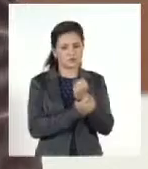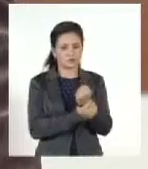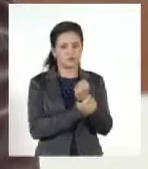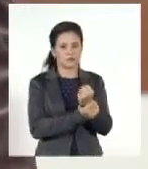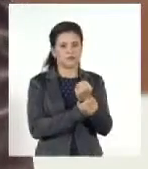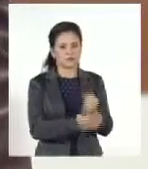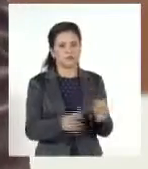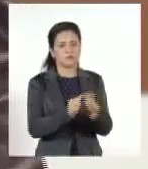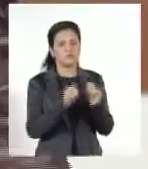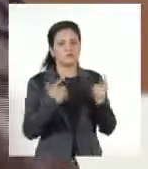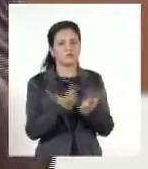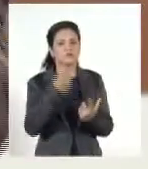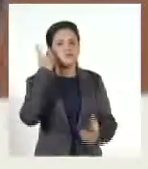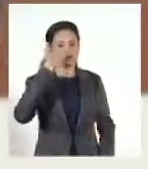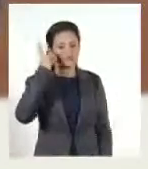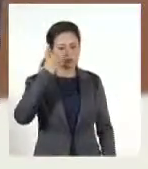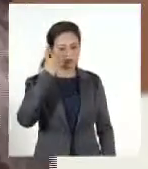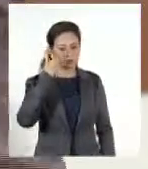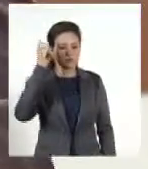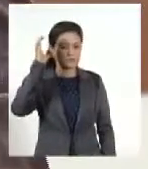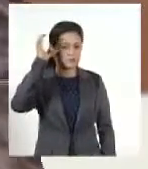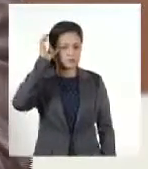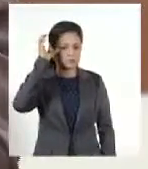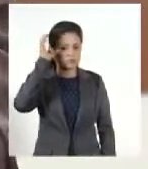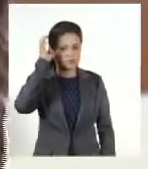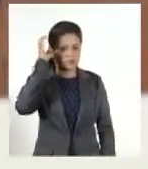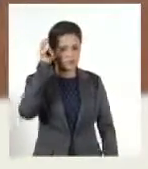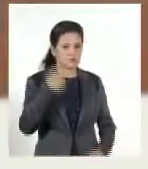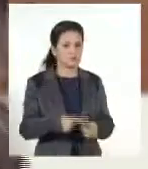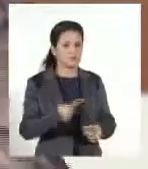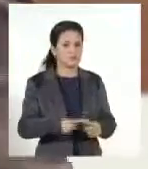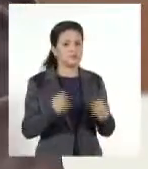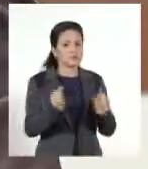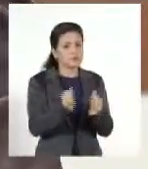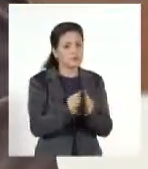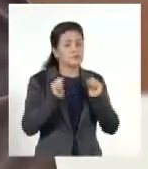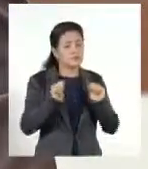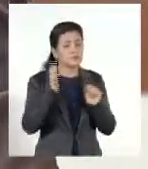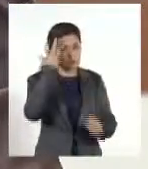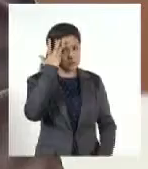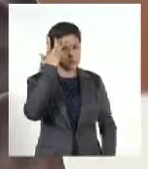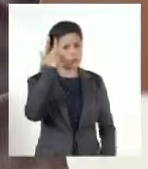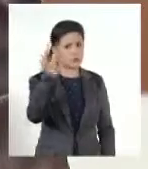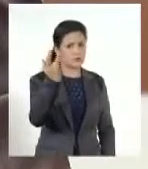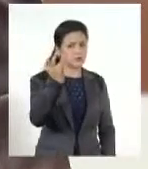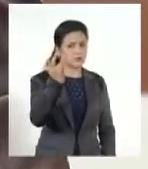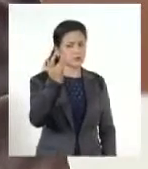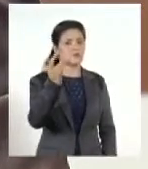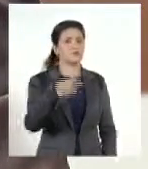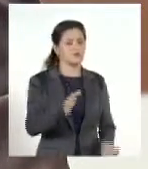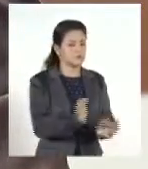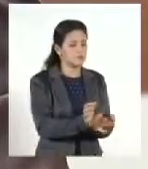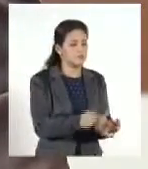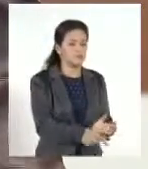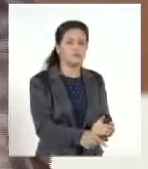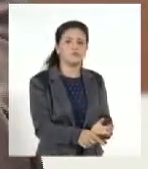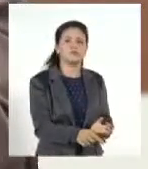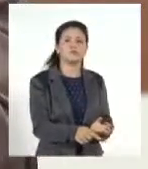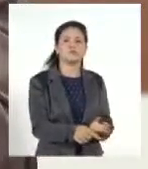Cabo Campos, para que juntos possamos, logo amanhã, na Comissão de Segurança